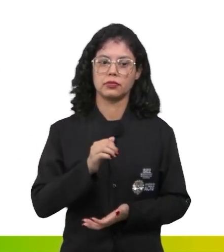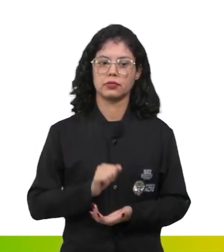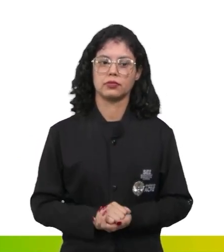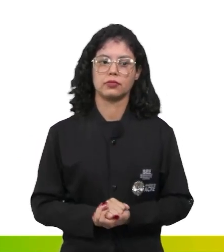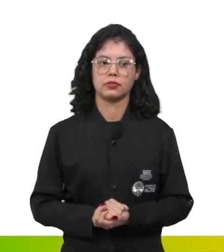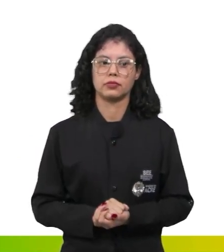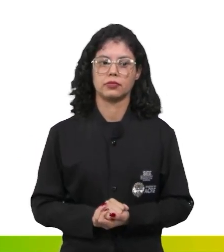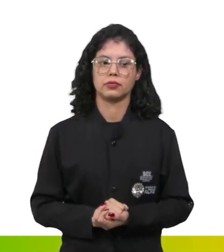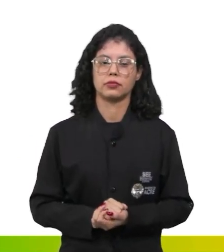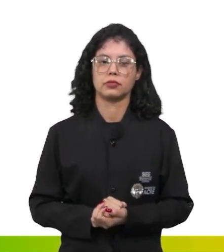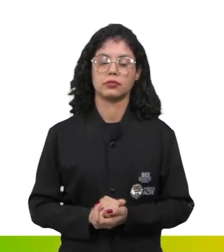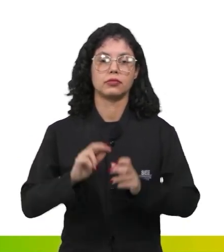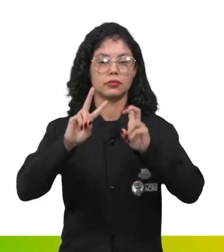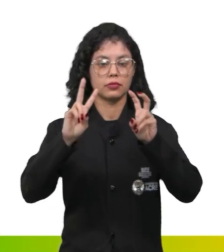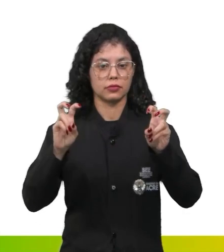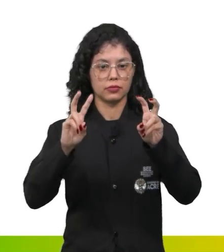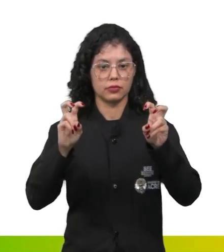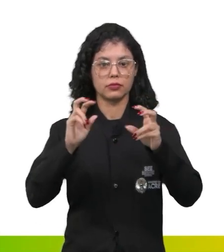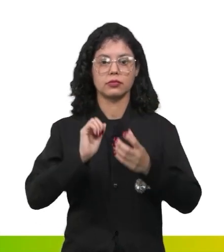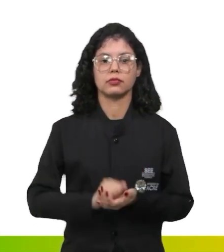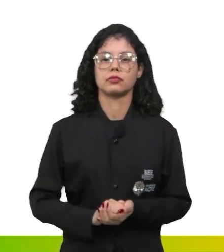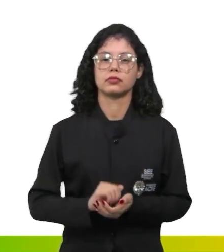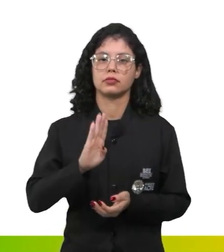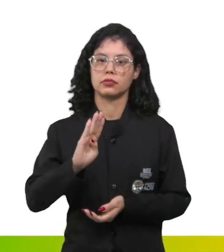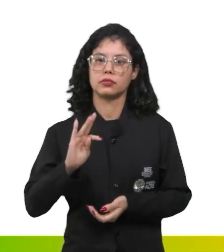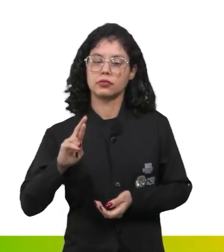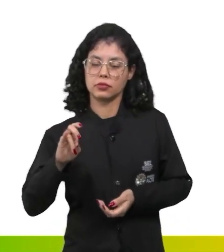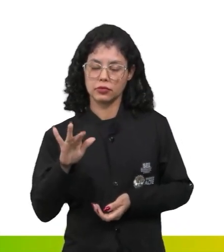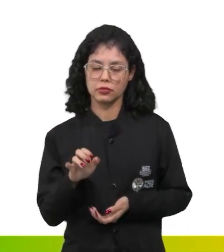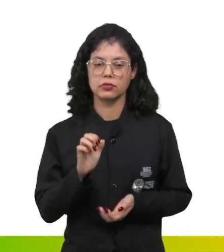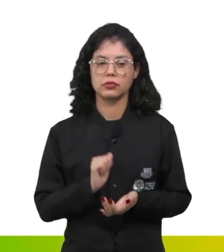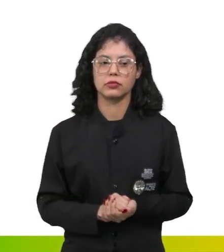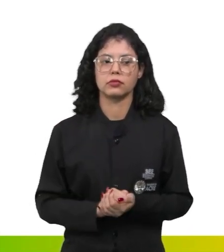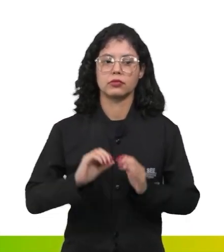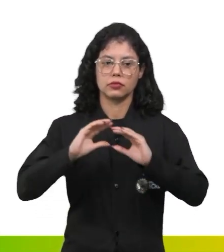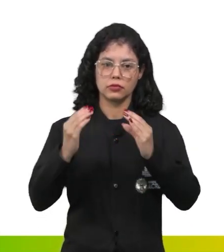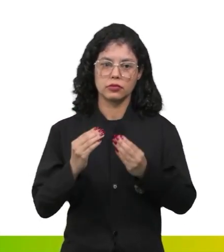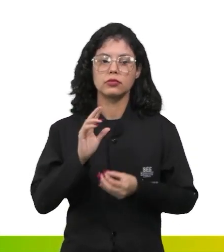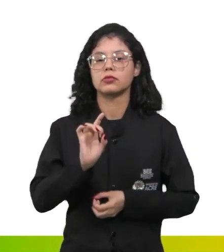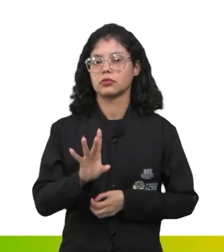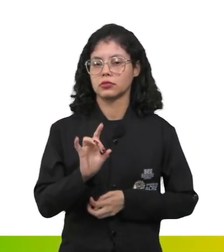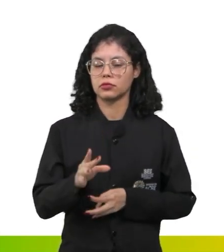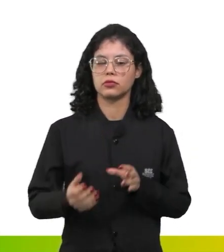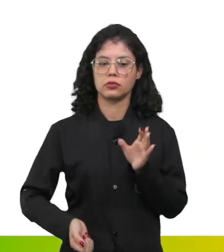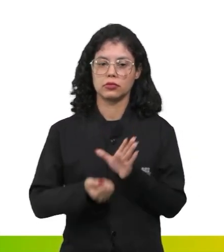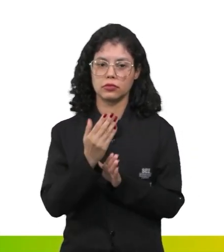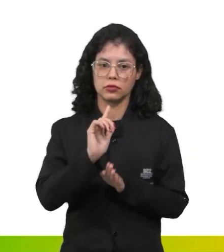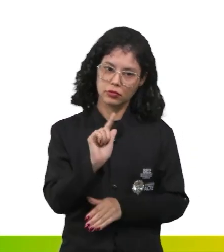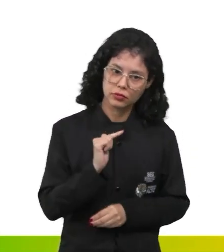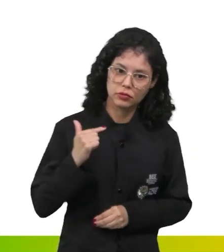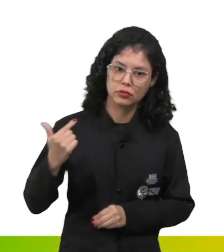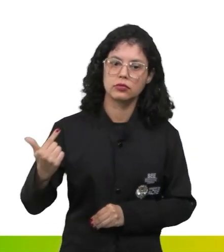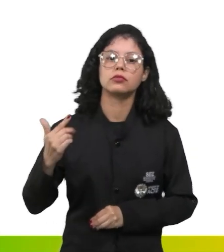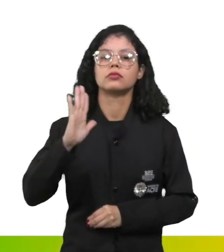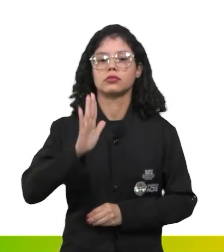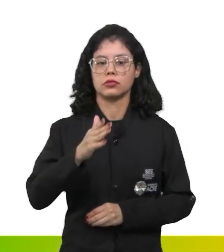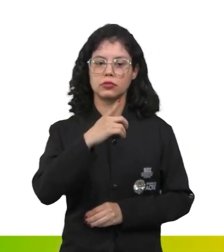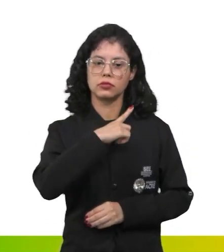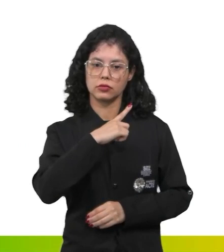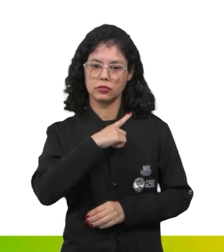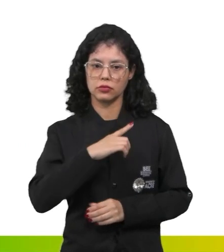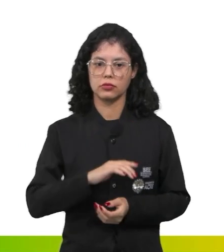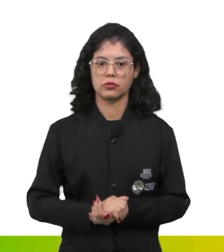Então, segundo essa teoria da biogênese, né, um ser vivo só pode ser originado, né, de outro ser vivo